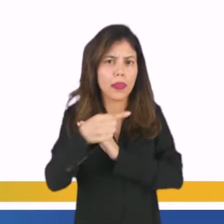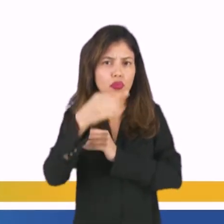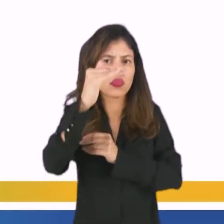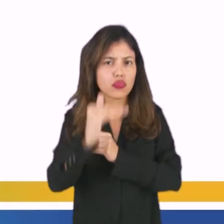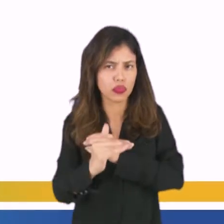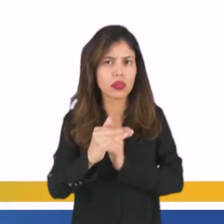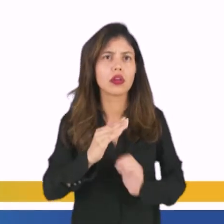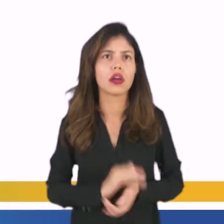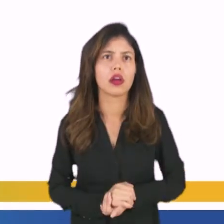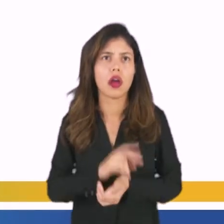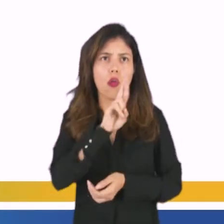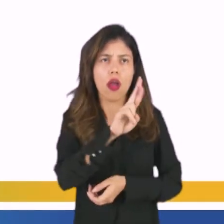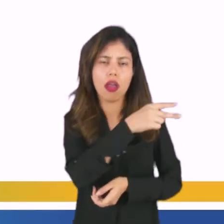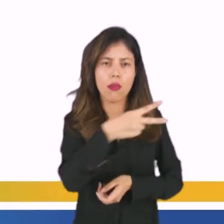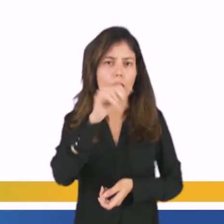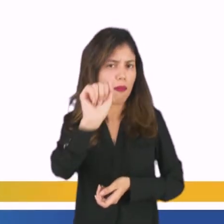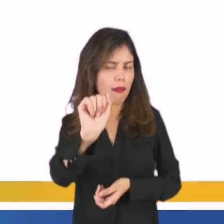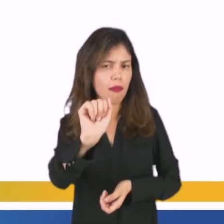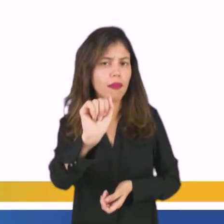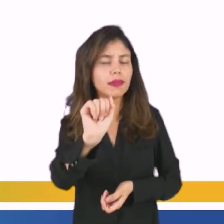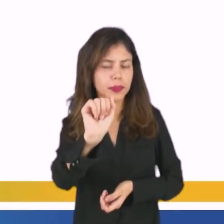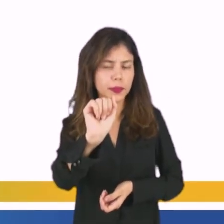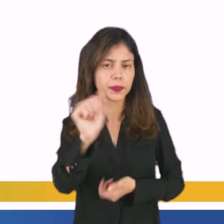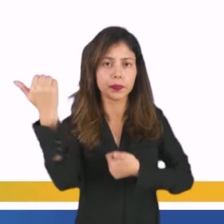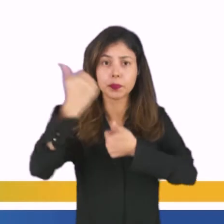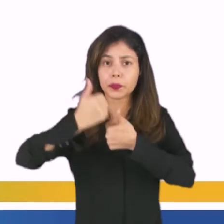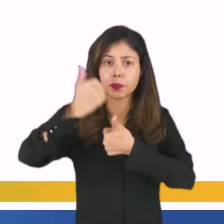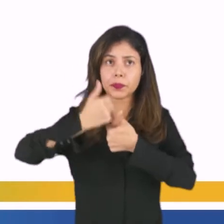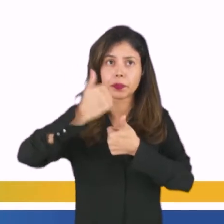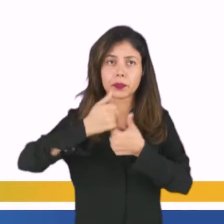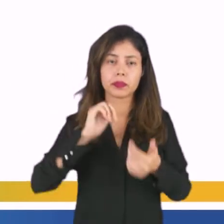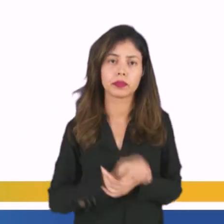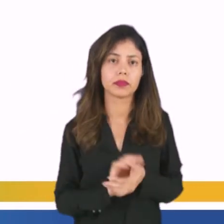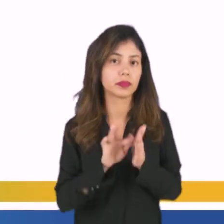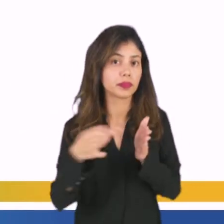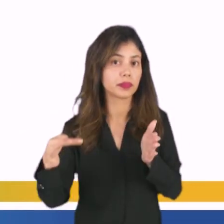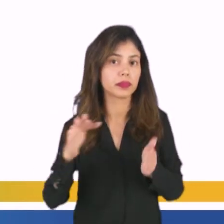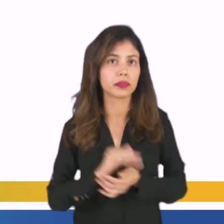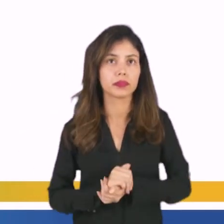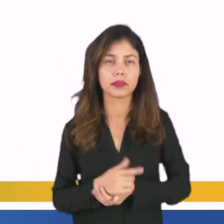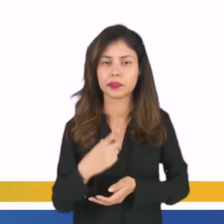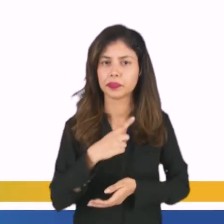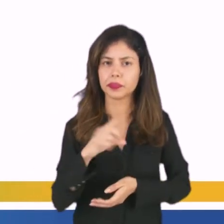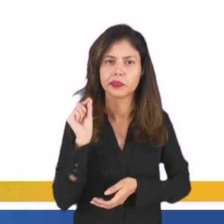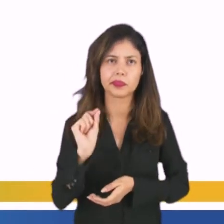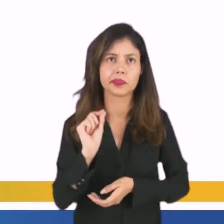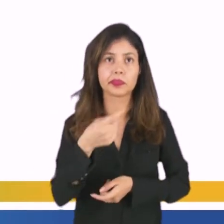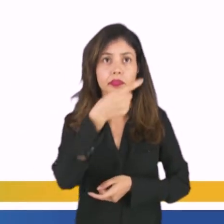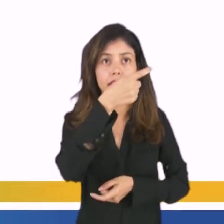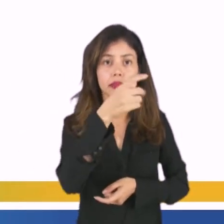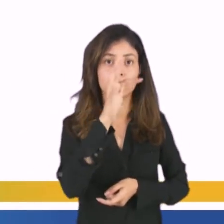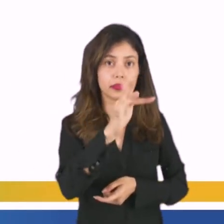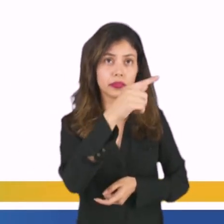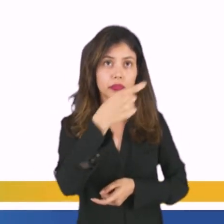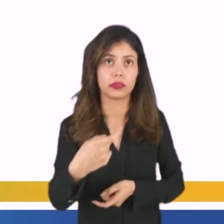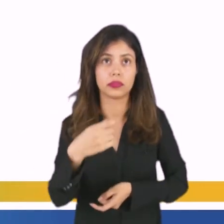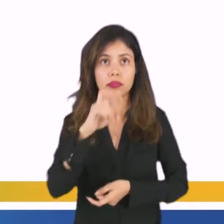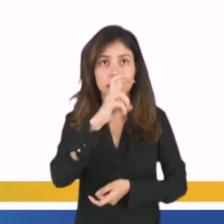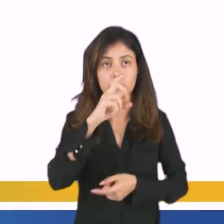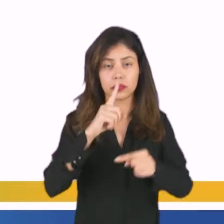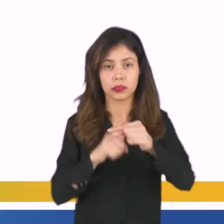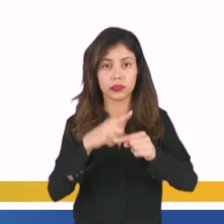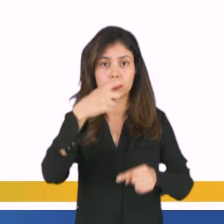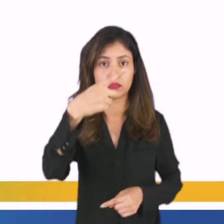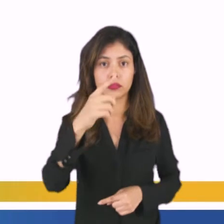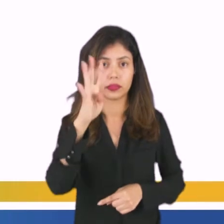que nós definimos que o R é igual a A, então vamos substituir na função, onde nós temos a f de x igual a